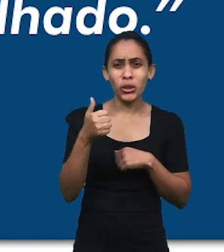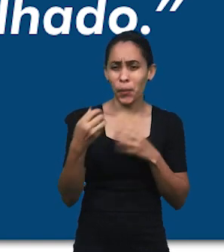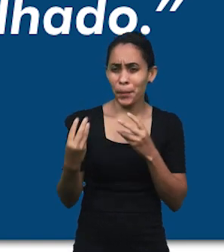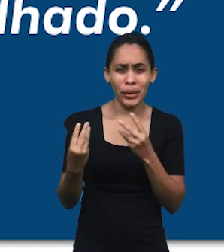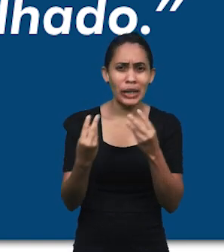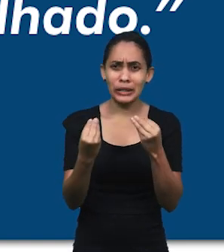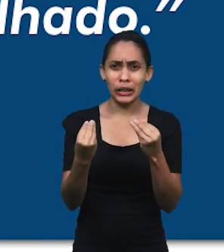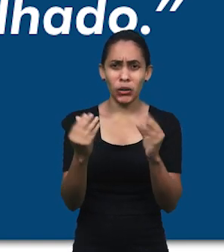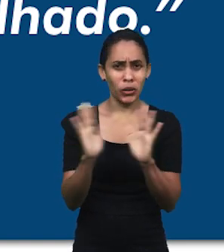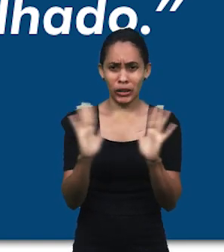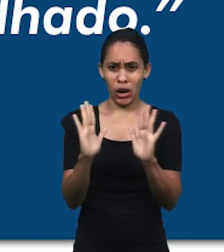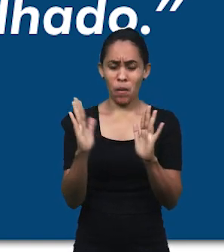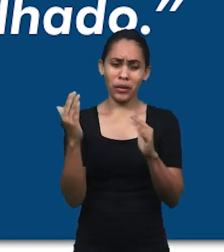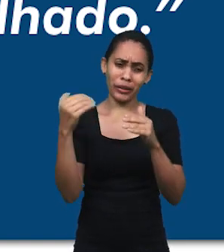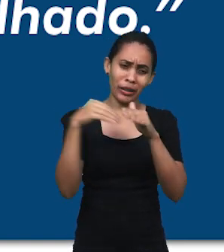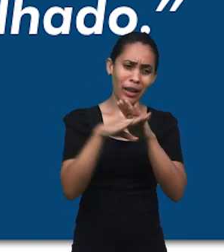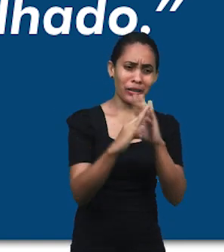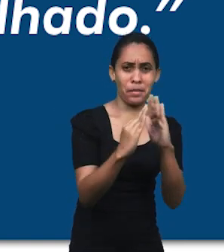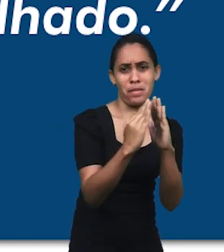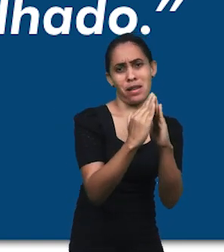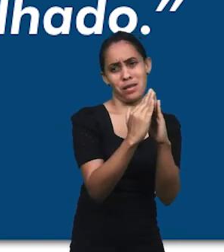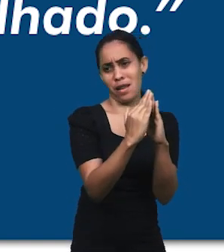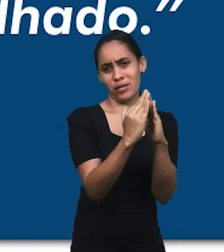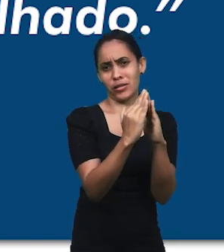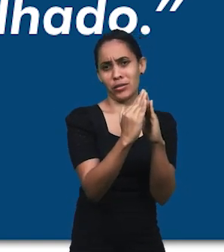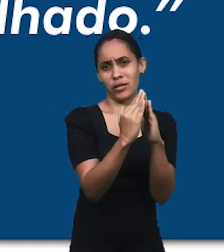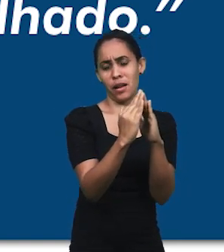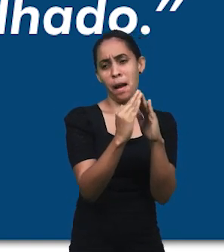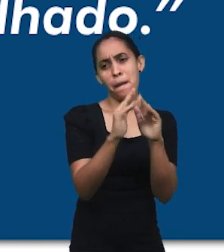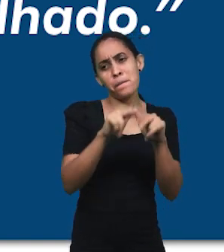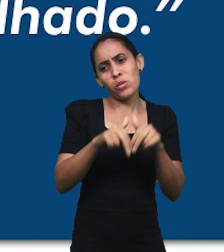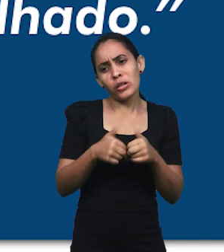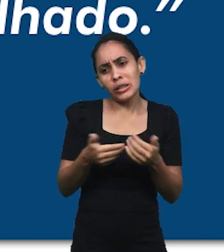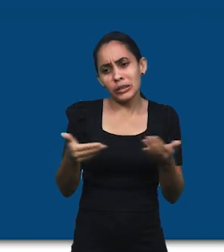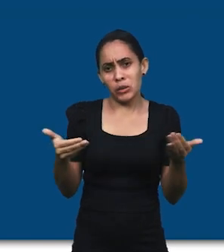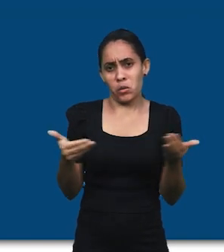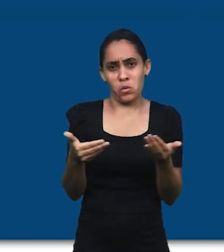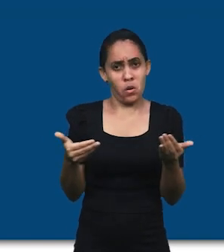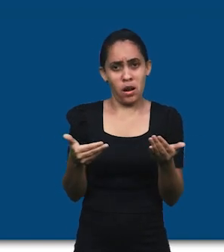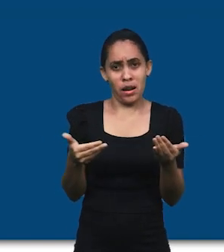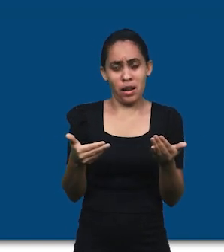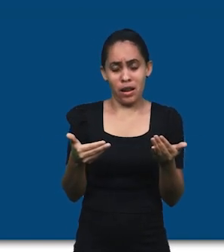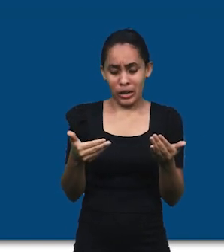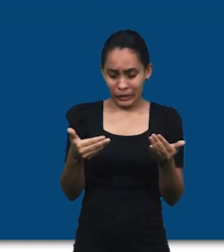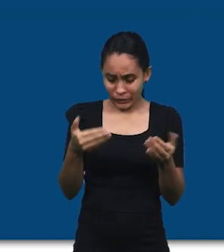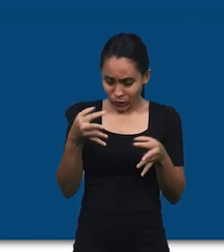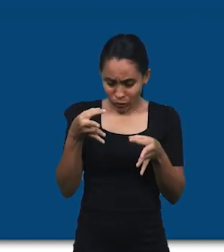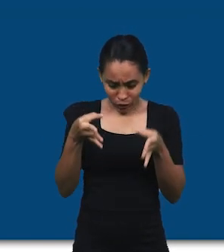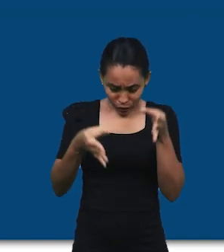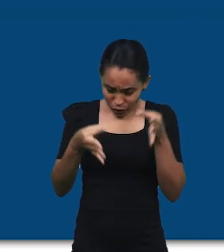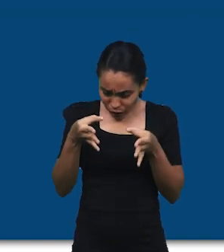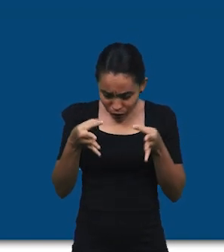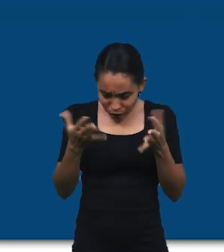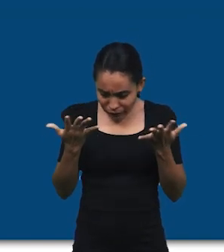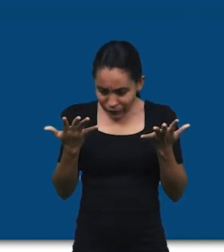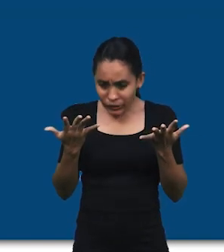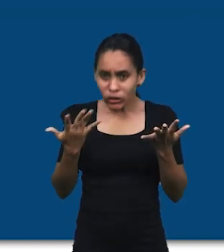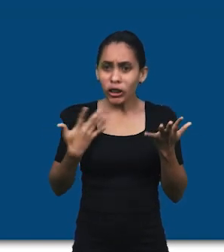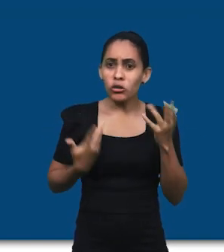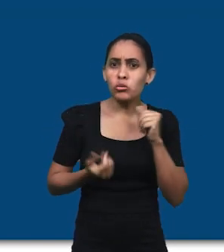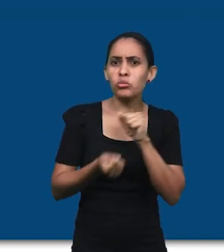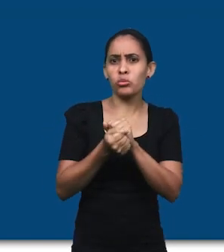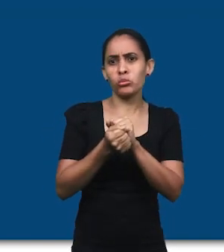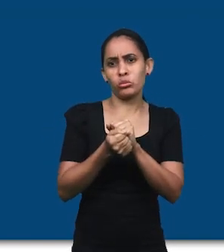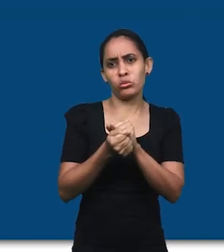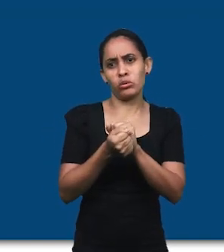sou digno de que entres debaixo do meu telhado. E por isso nem ainda me julguei digno